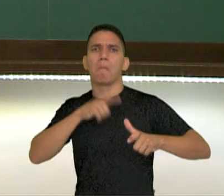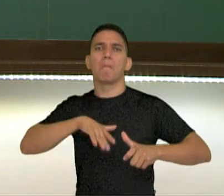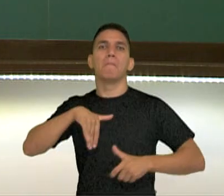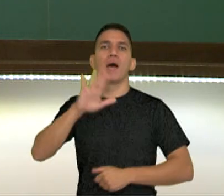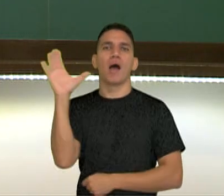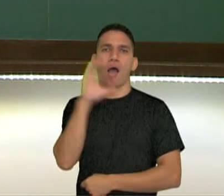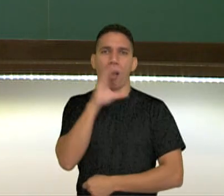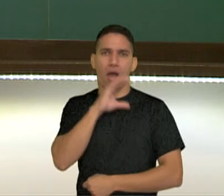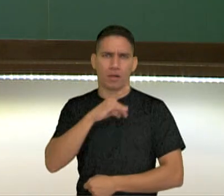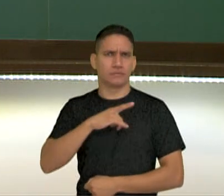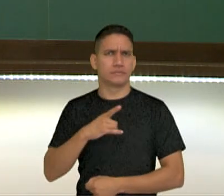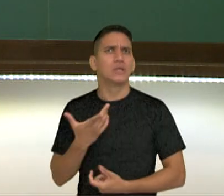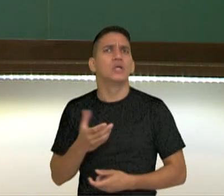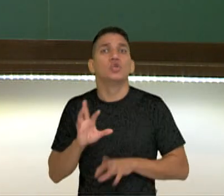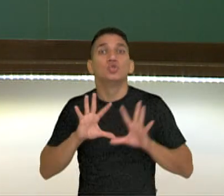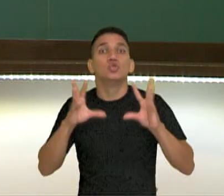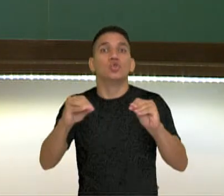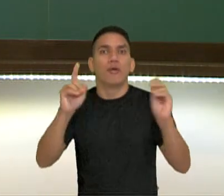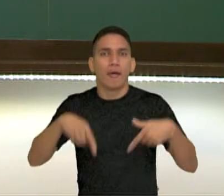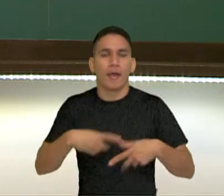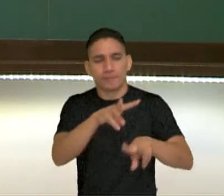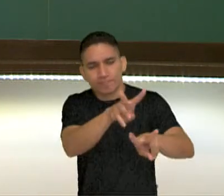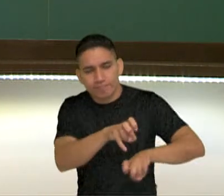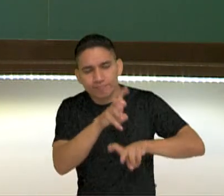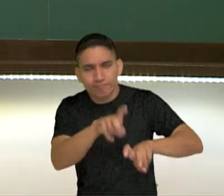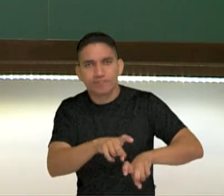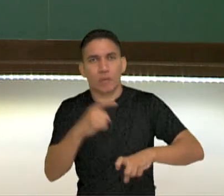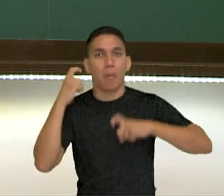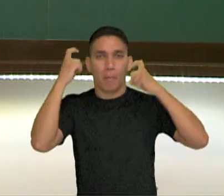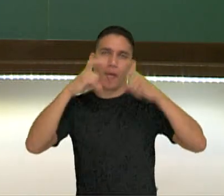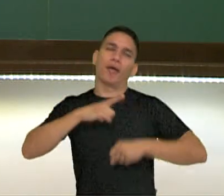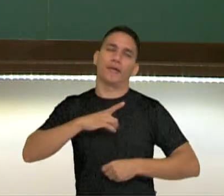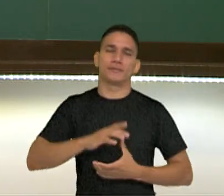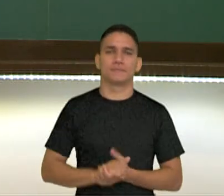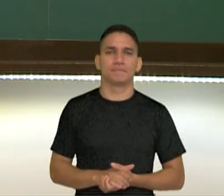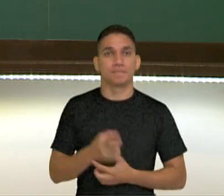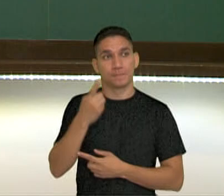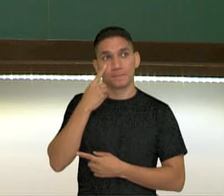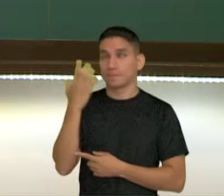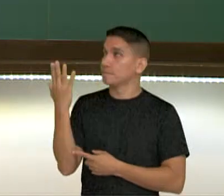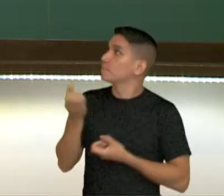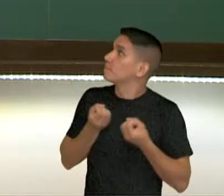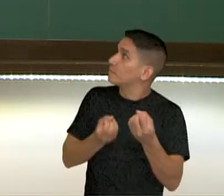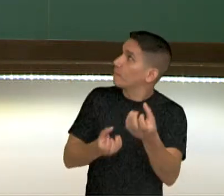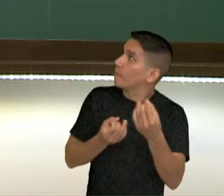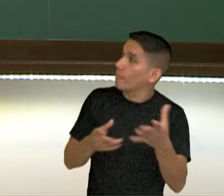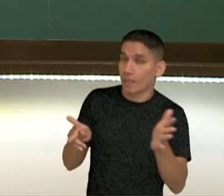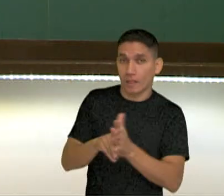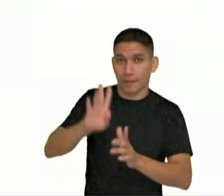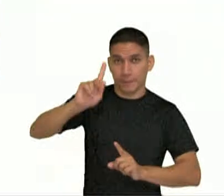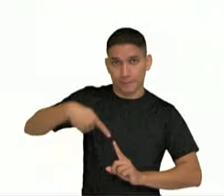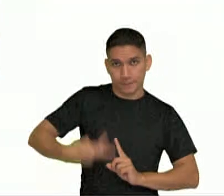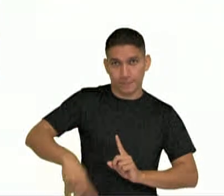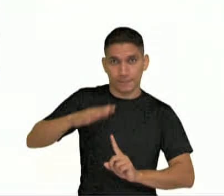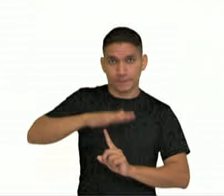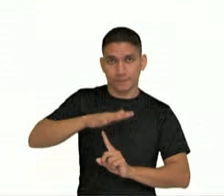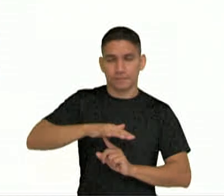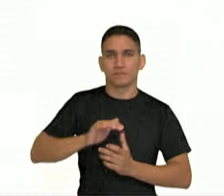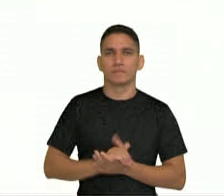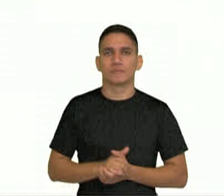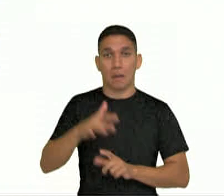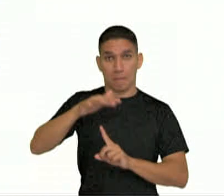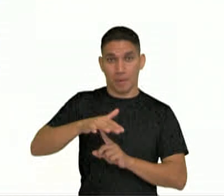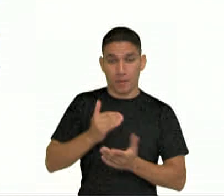rápida, né? Então, tudo isso está bem relacionado à agricultura. Olha só essa notícia aqui do Paraná. Paraná